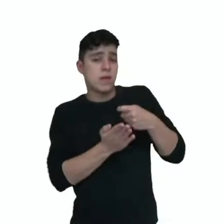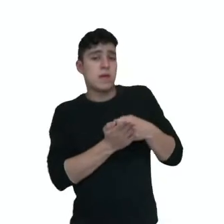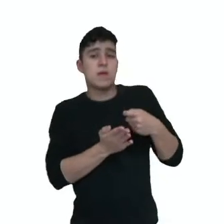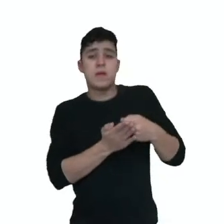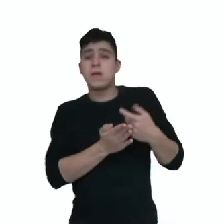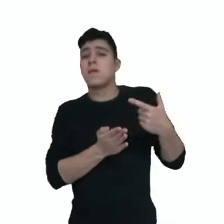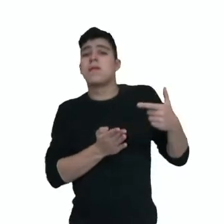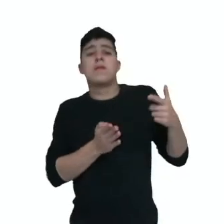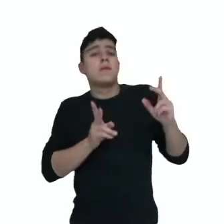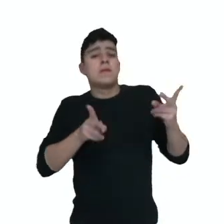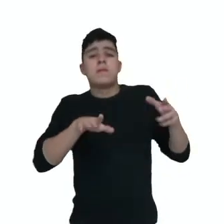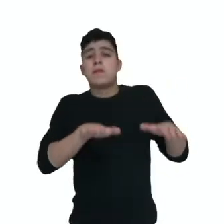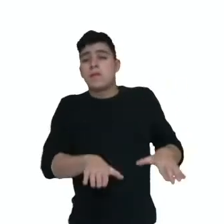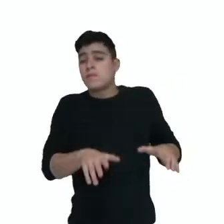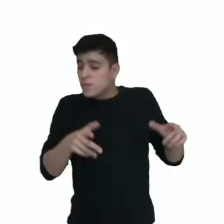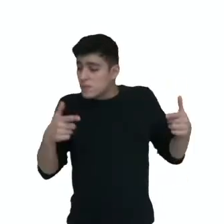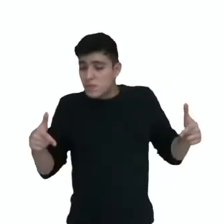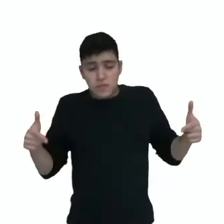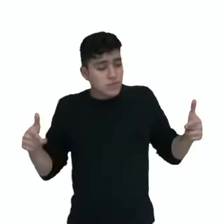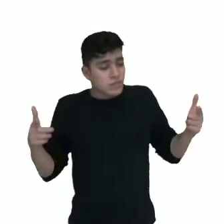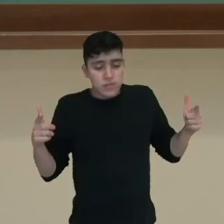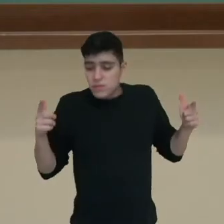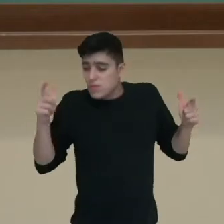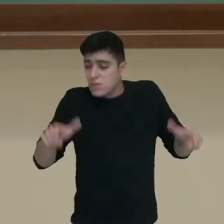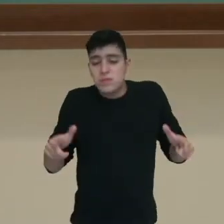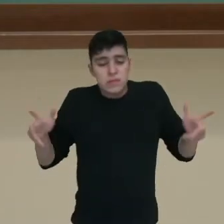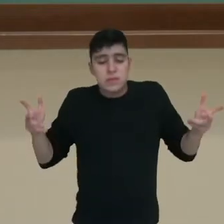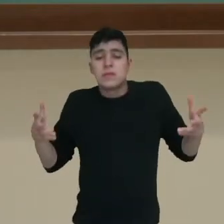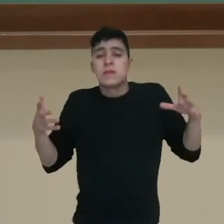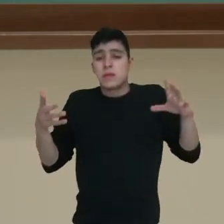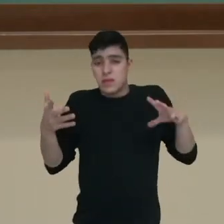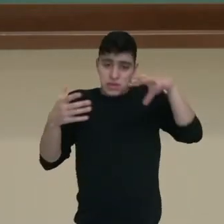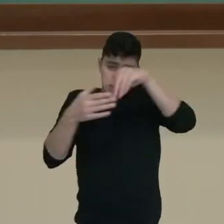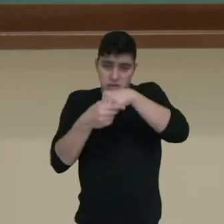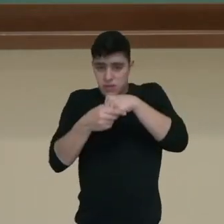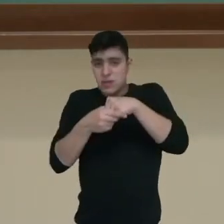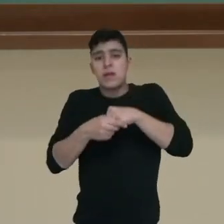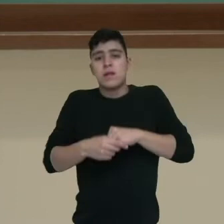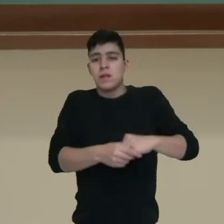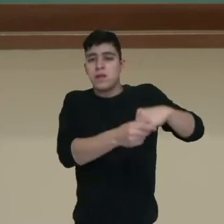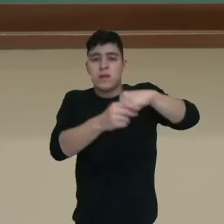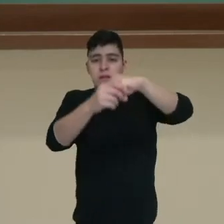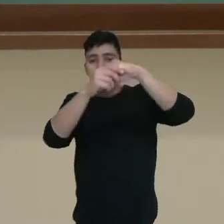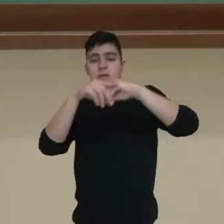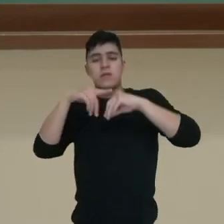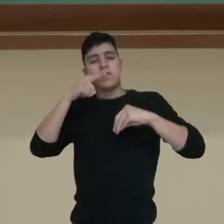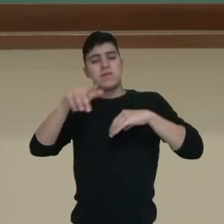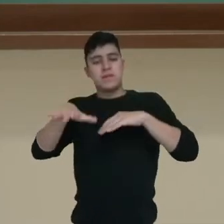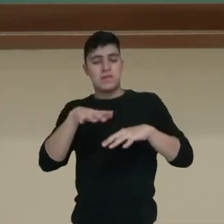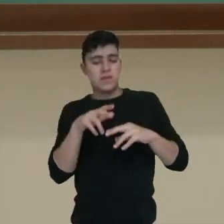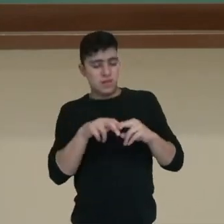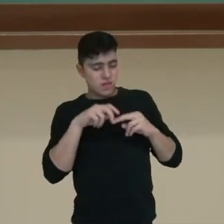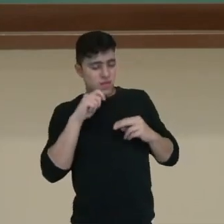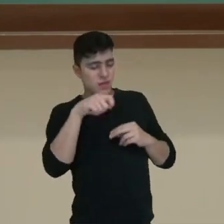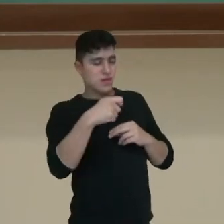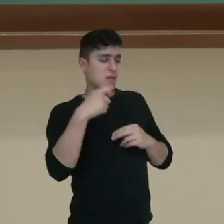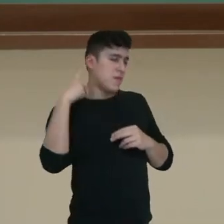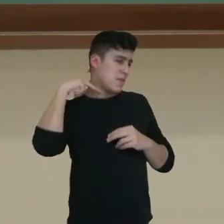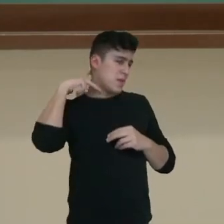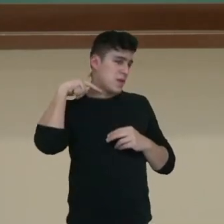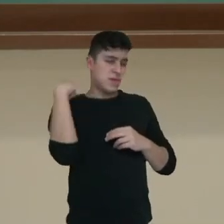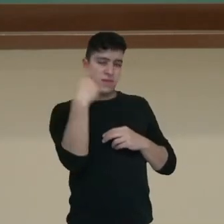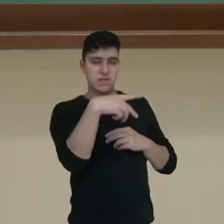de locomoção, então eles precisam estar dentro de um outro ser vivo para poder se locomover. É por isso que eles são parasitas